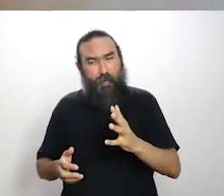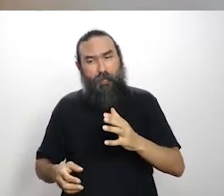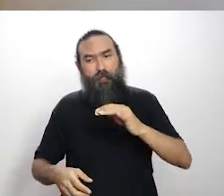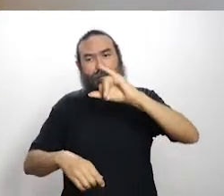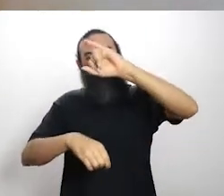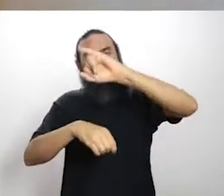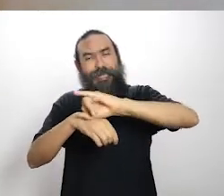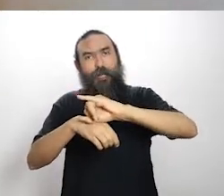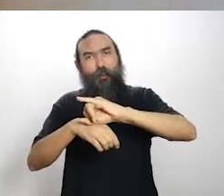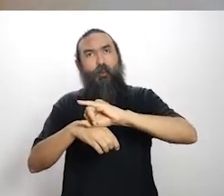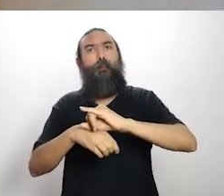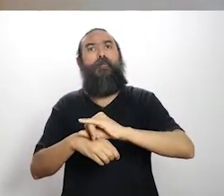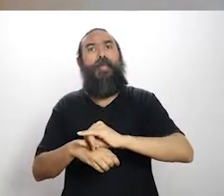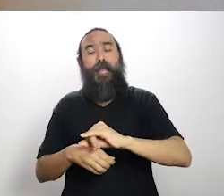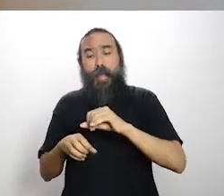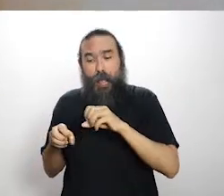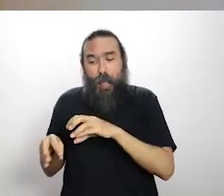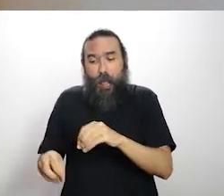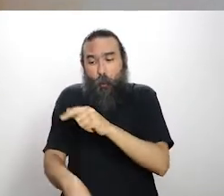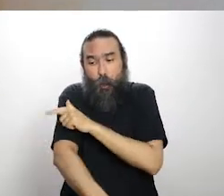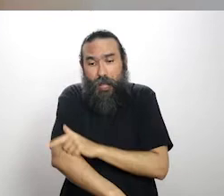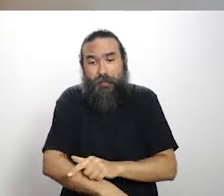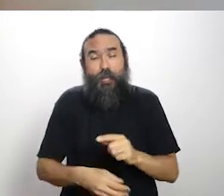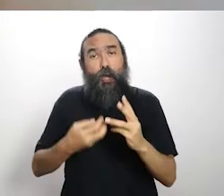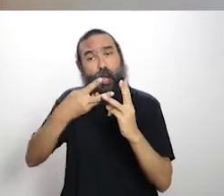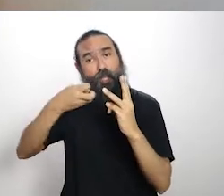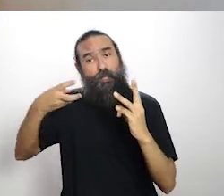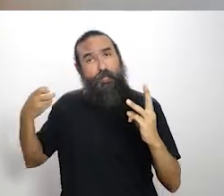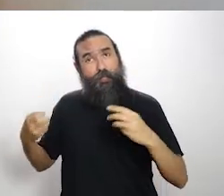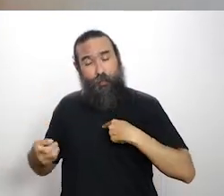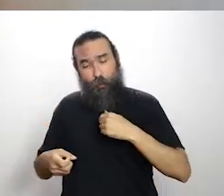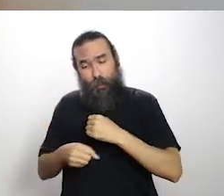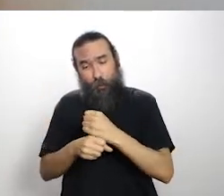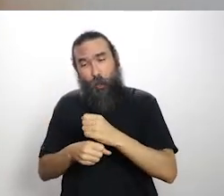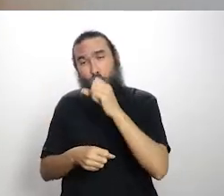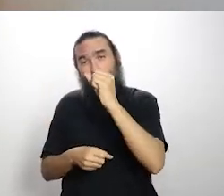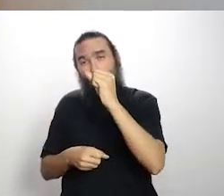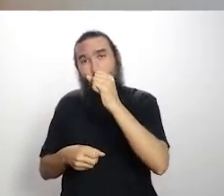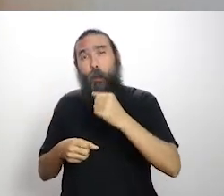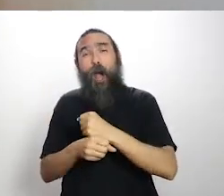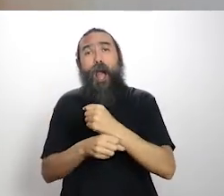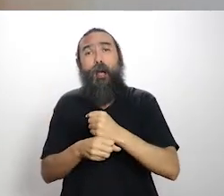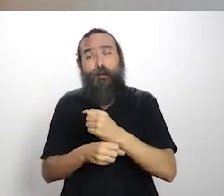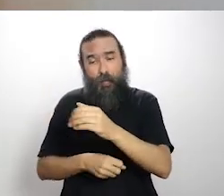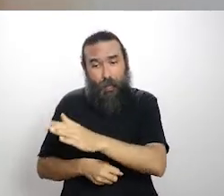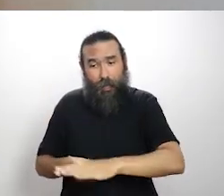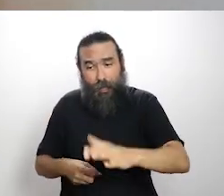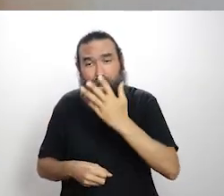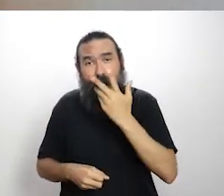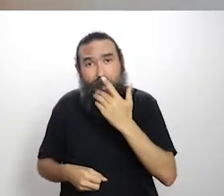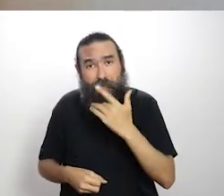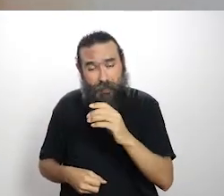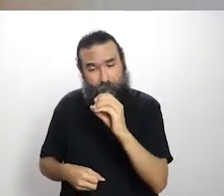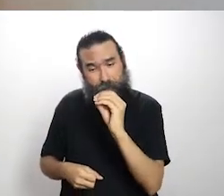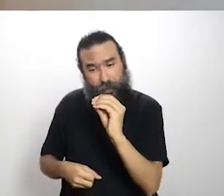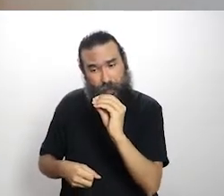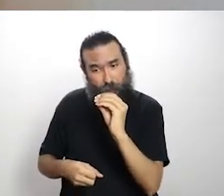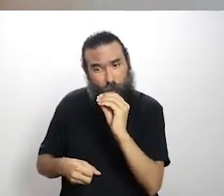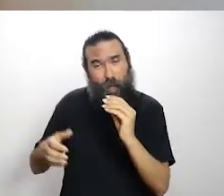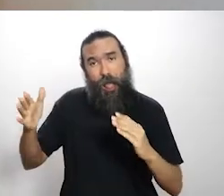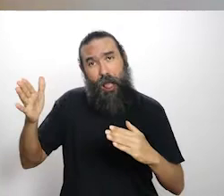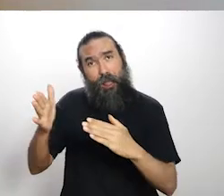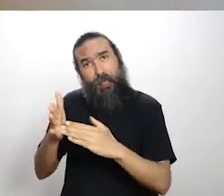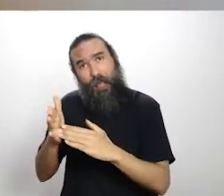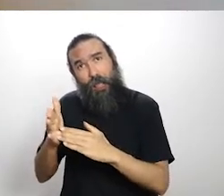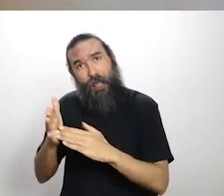cultura indígena que tem aqui em São Paulo. Passei 8 anos dentro dessa educação infantil, crianças de 0 a 5 anos e 11 meses. E